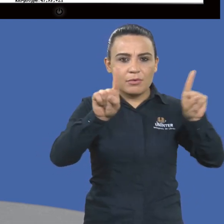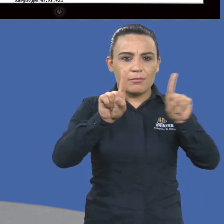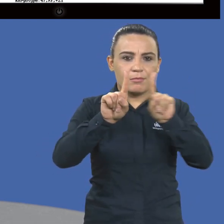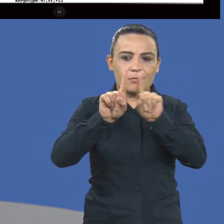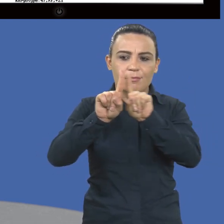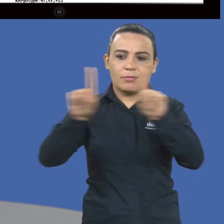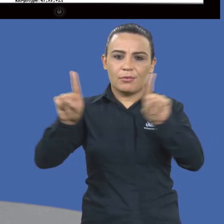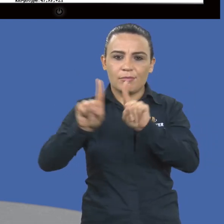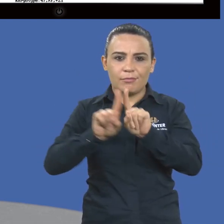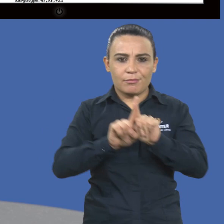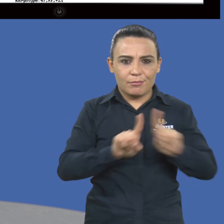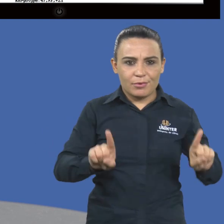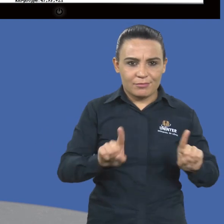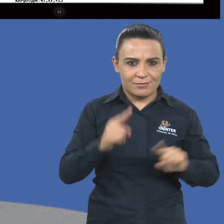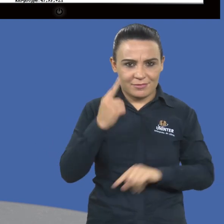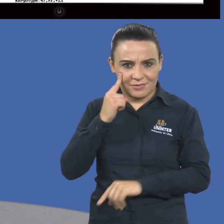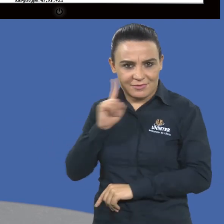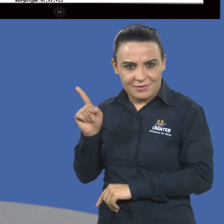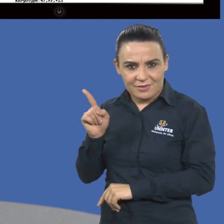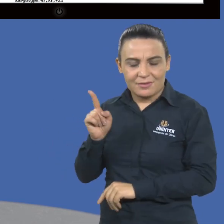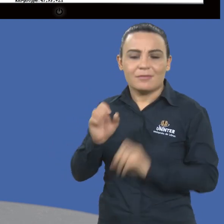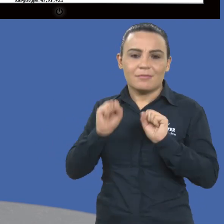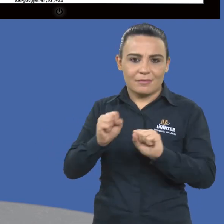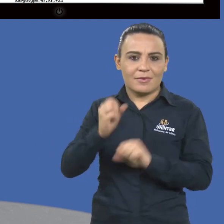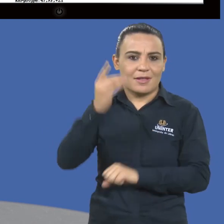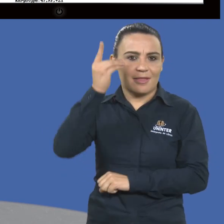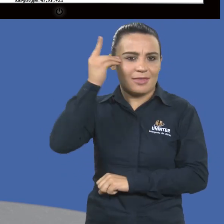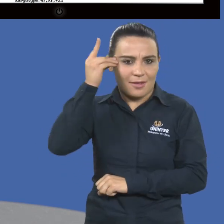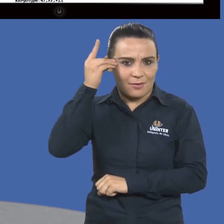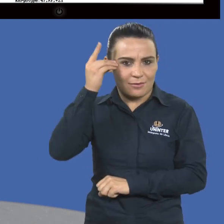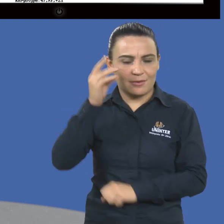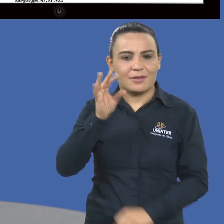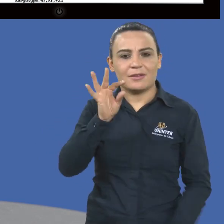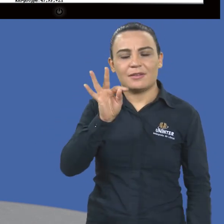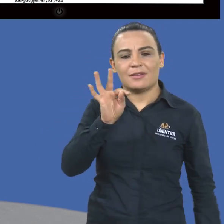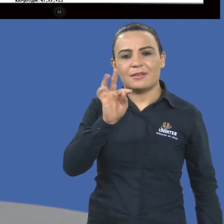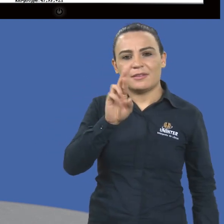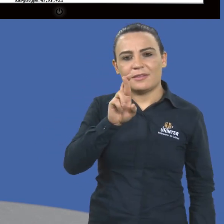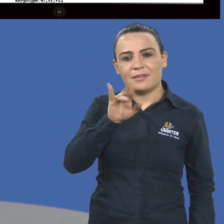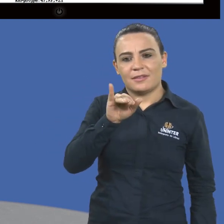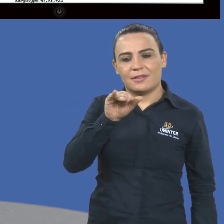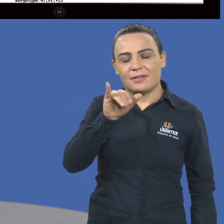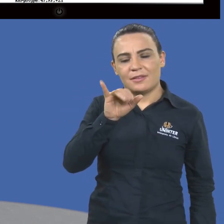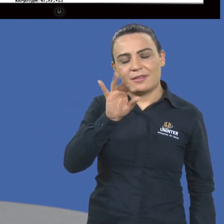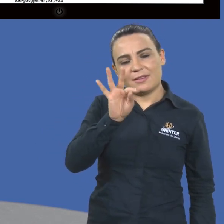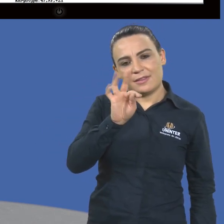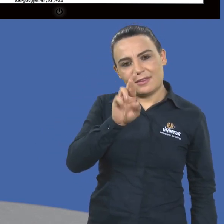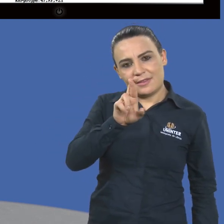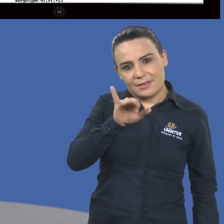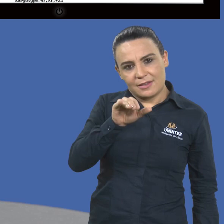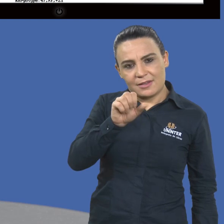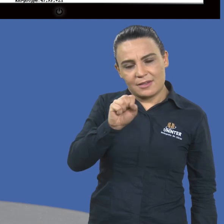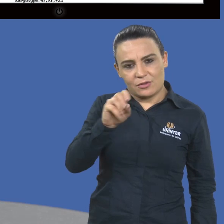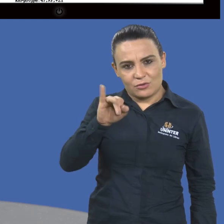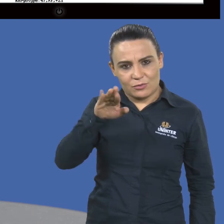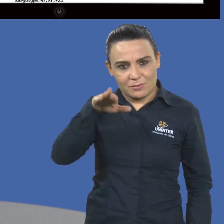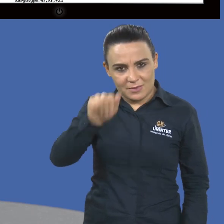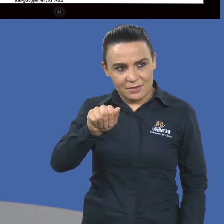a trissomia regular do cromossomo 21, que leva à síndrome de Down